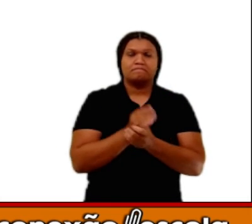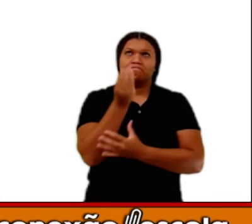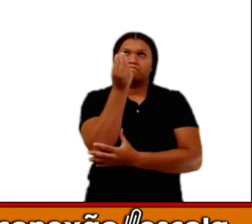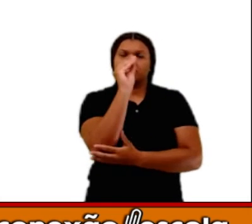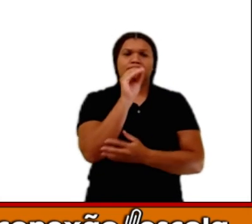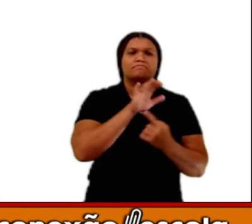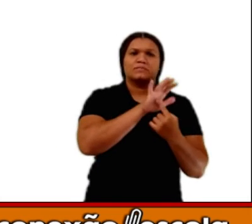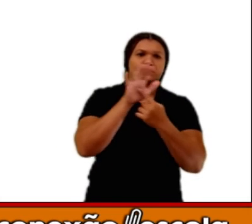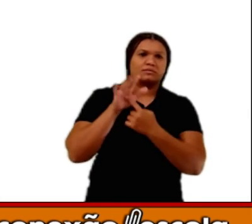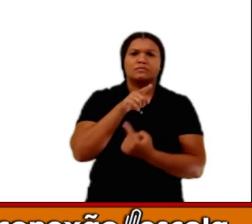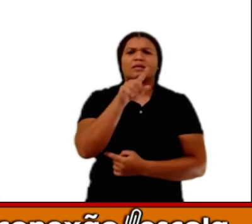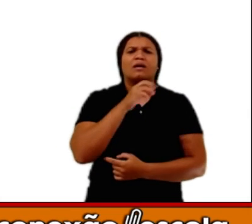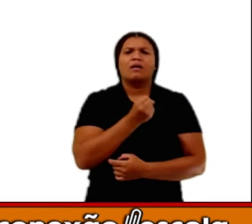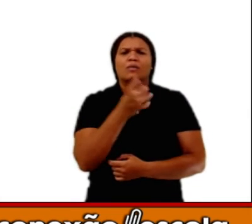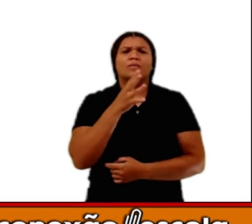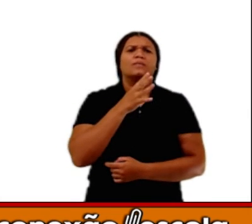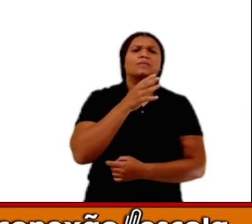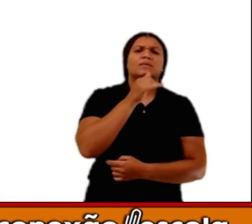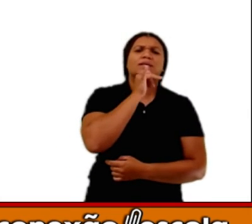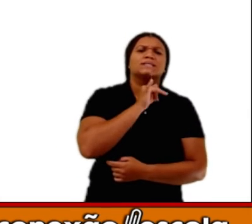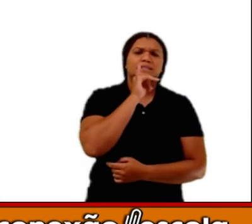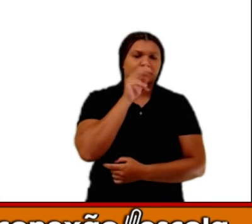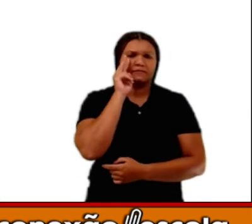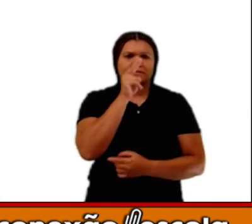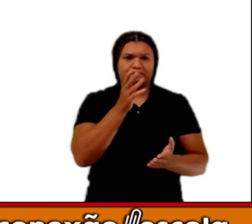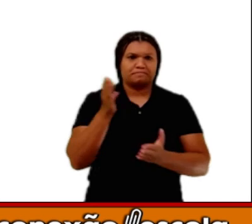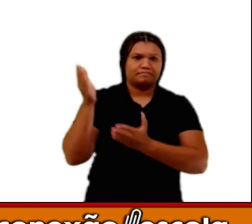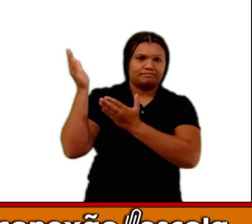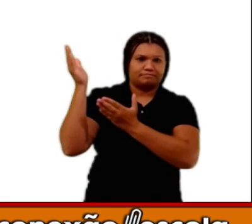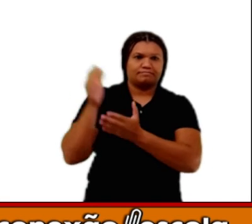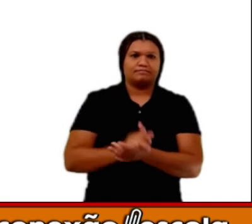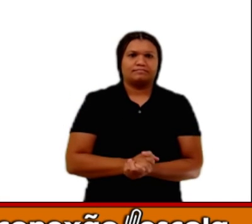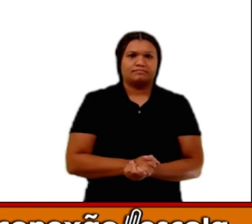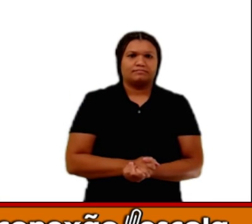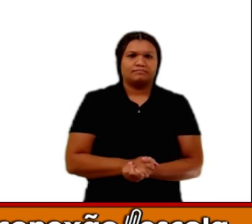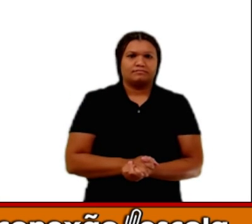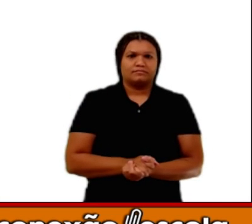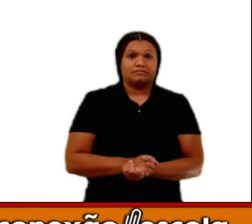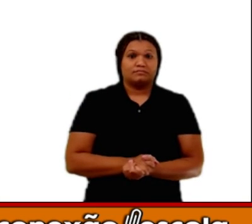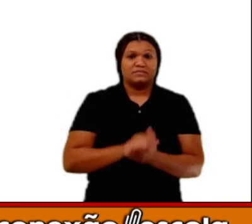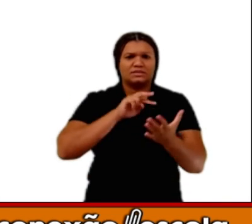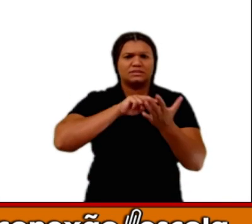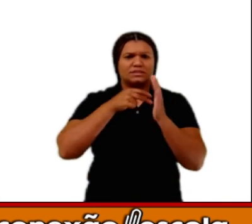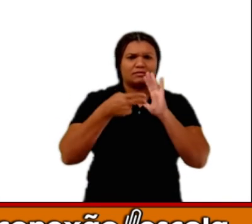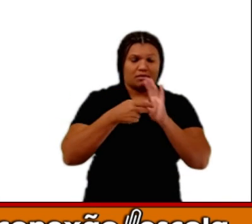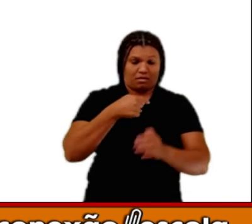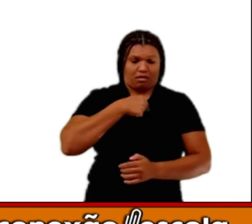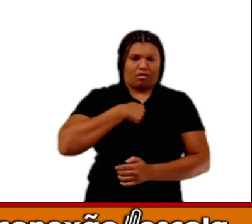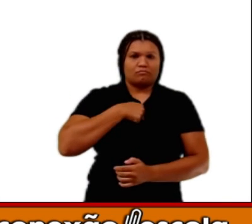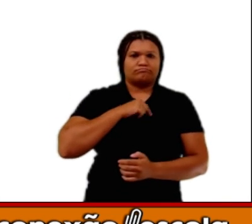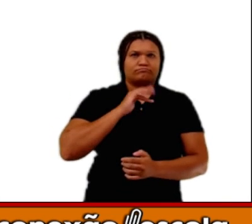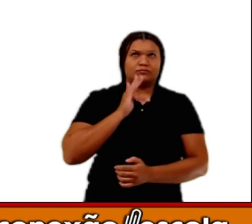ele ao os templos veja bem frio instante que significa eu